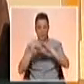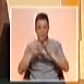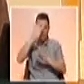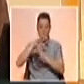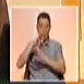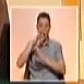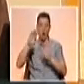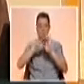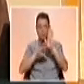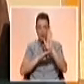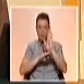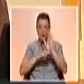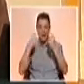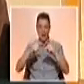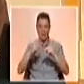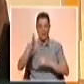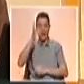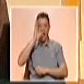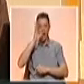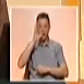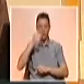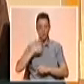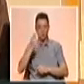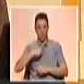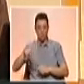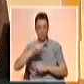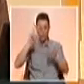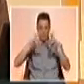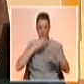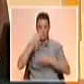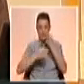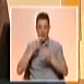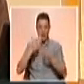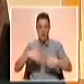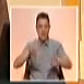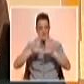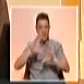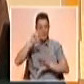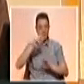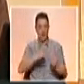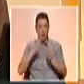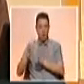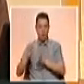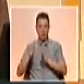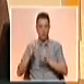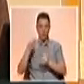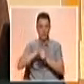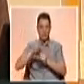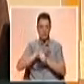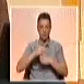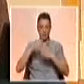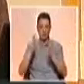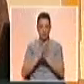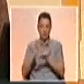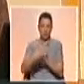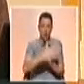Nacional para o Uso Eficiente da Água, que é precisamente um tema que nós vamos falar aqui hoje, mas também outras situações que colocam em risco aquilo que nós chamamos de